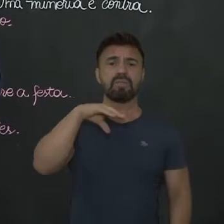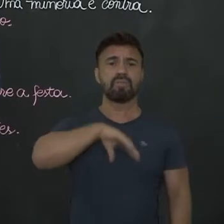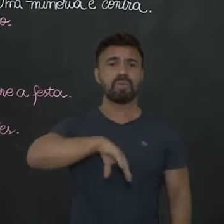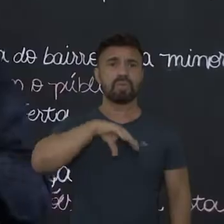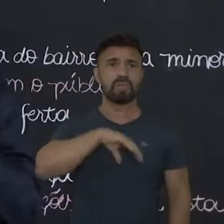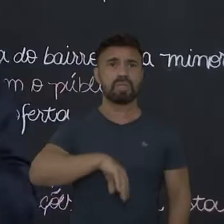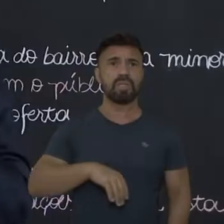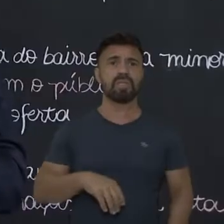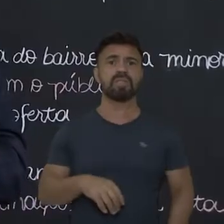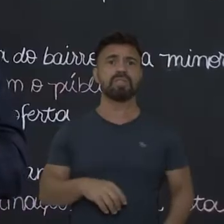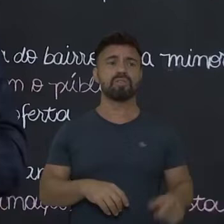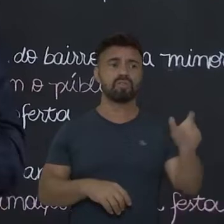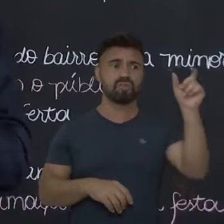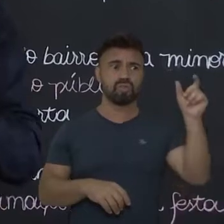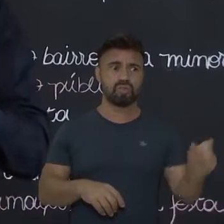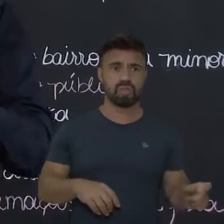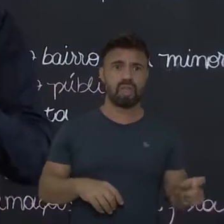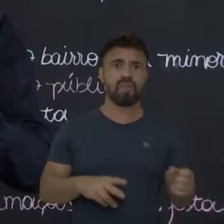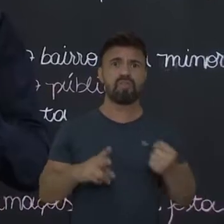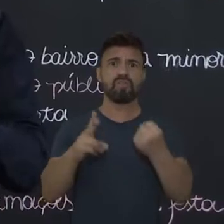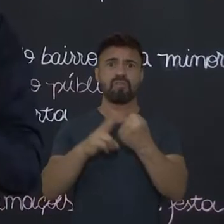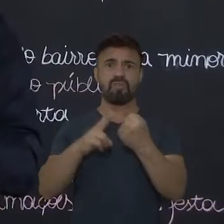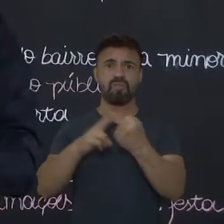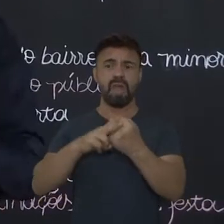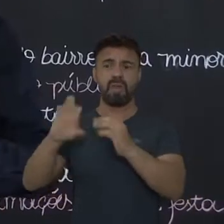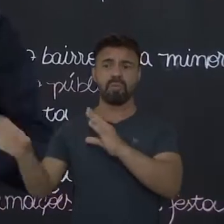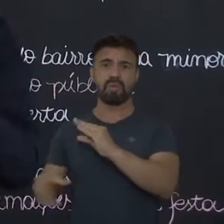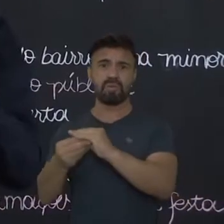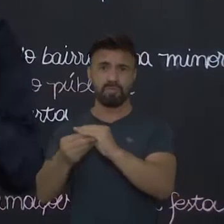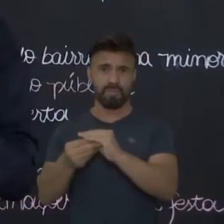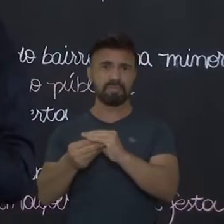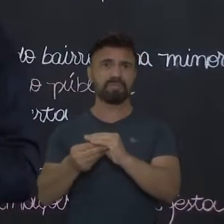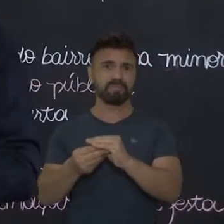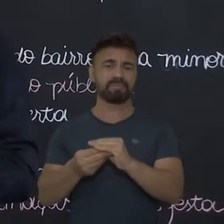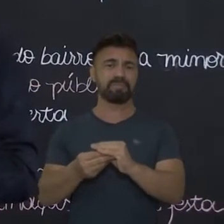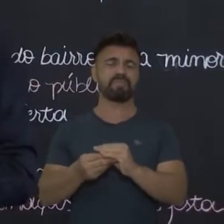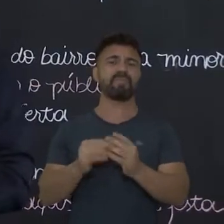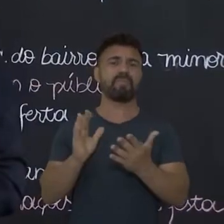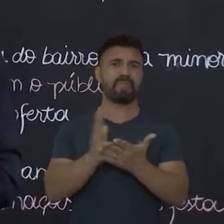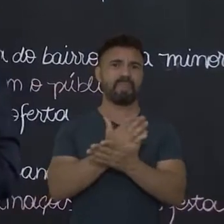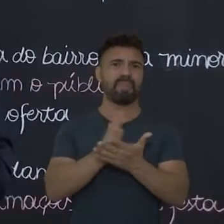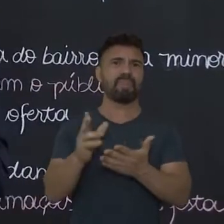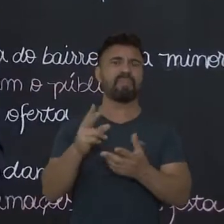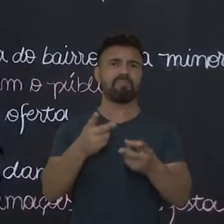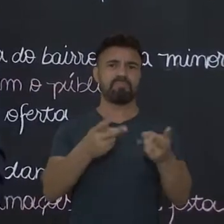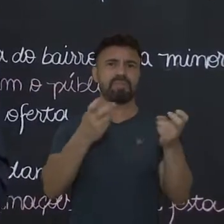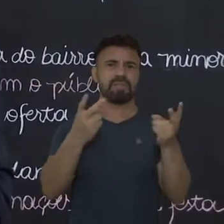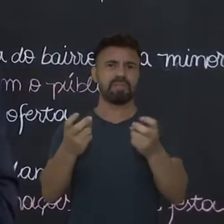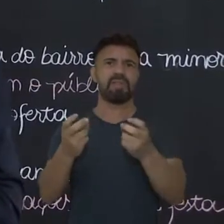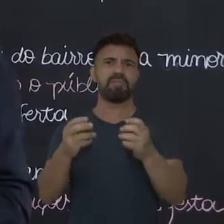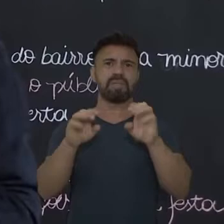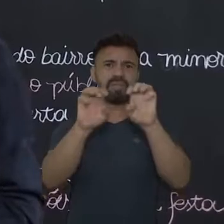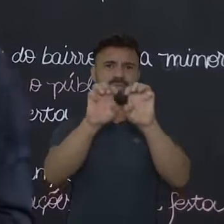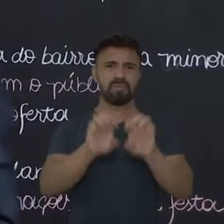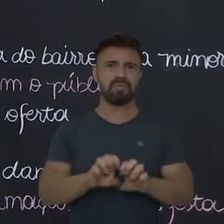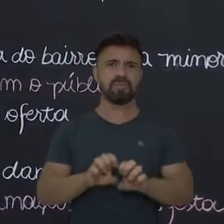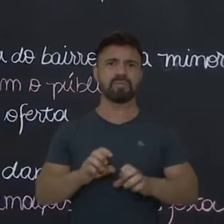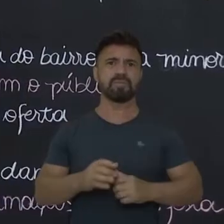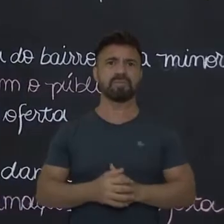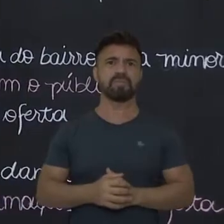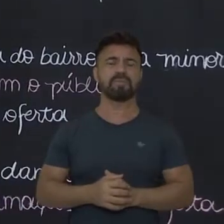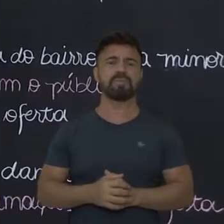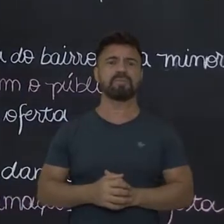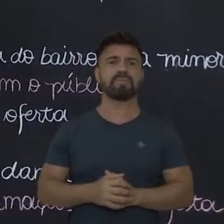é sujeito, verbo e complemento. Então, em boa parte das vezes, nós vamos ver essa estrutura,